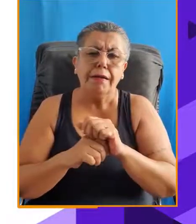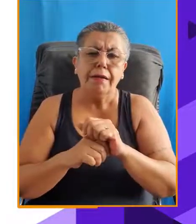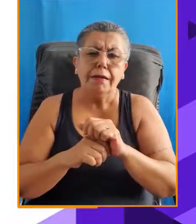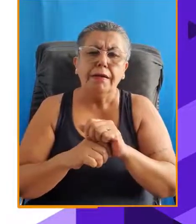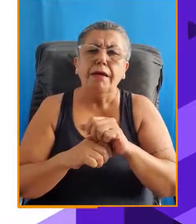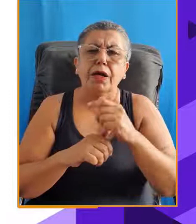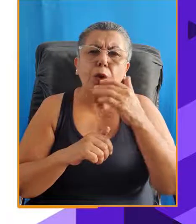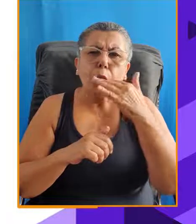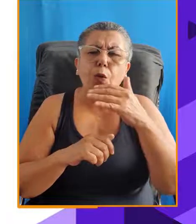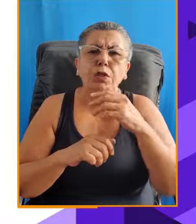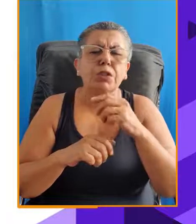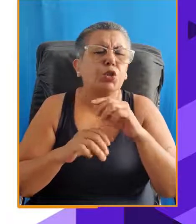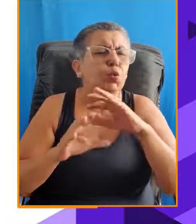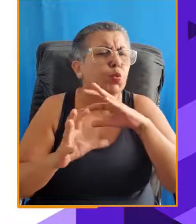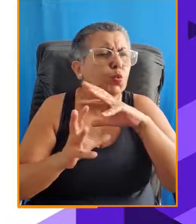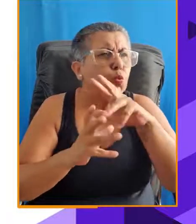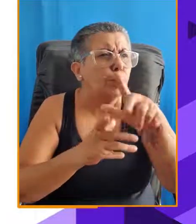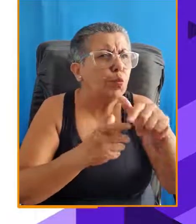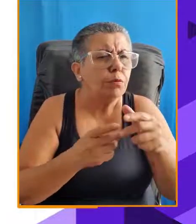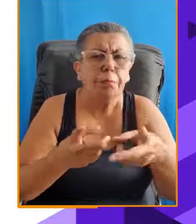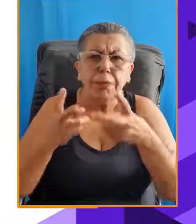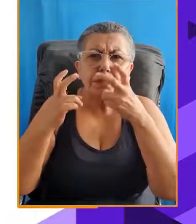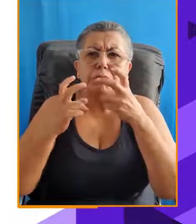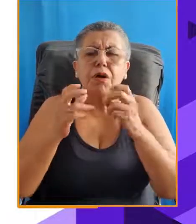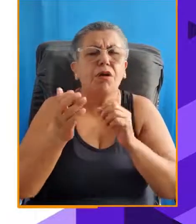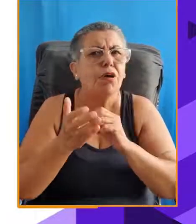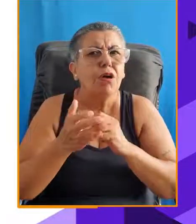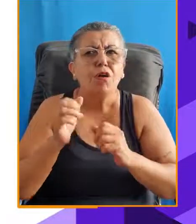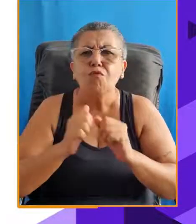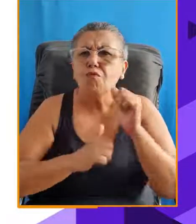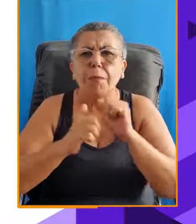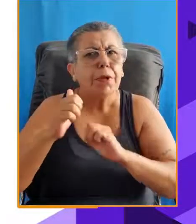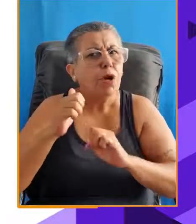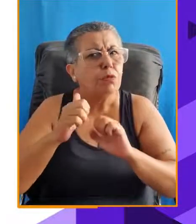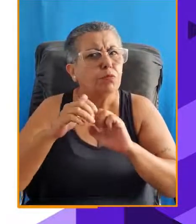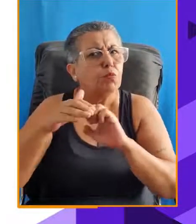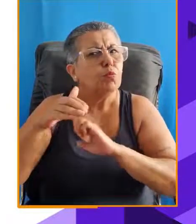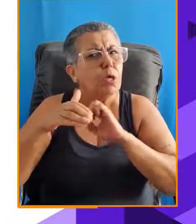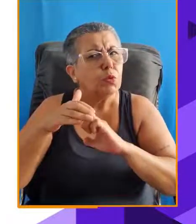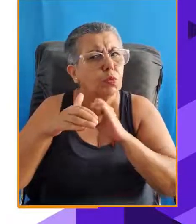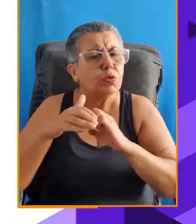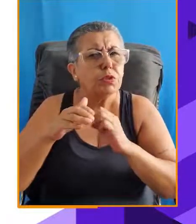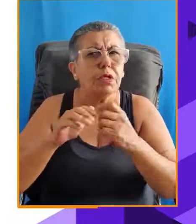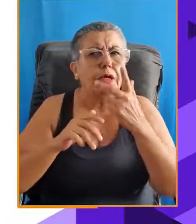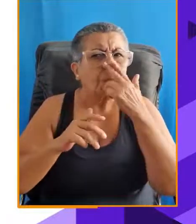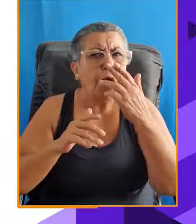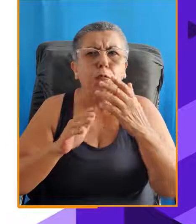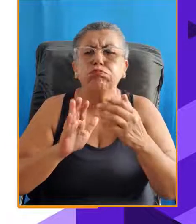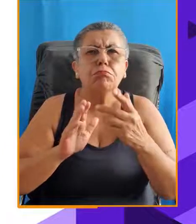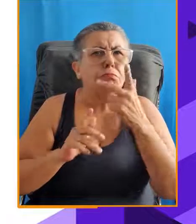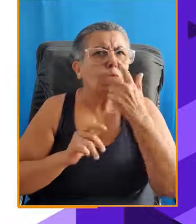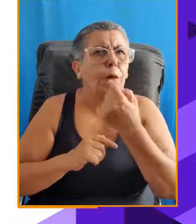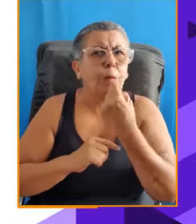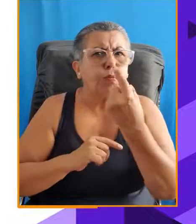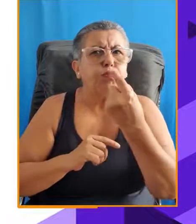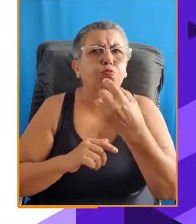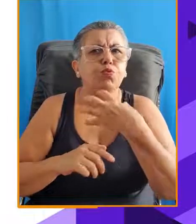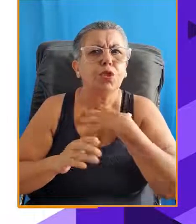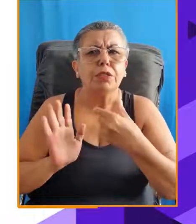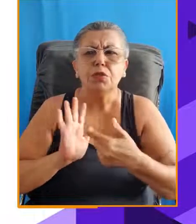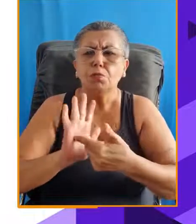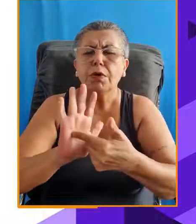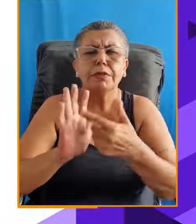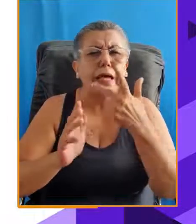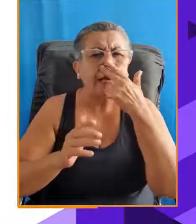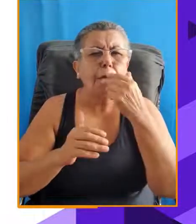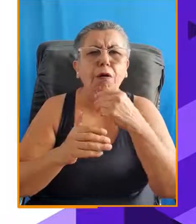cores reconhecido mundialmente, fabricado por uma indústria, com um mostruário único. É como se